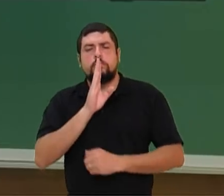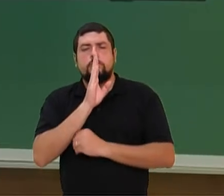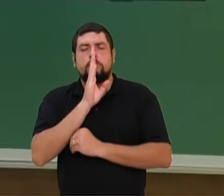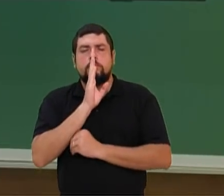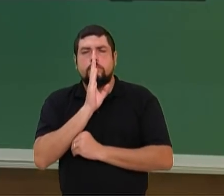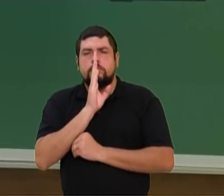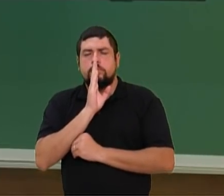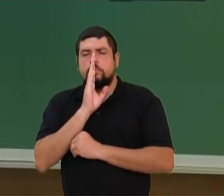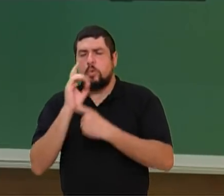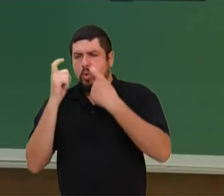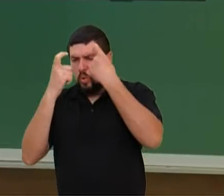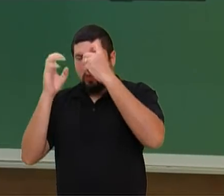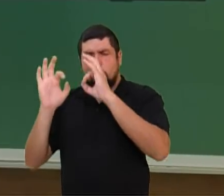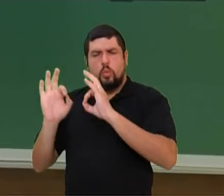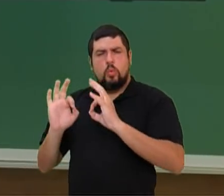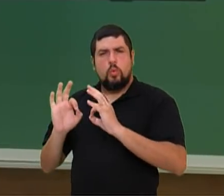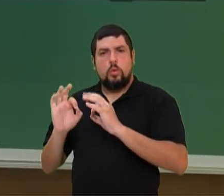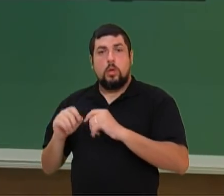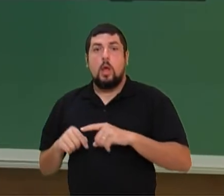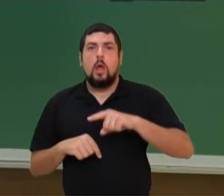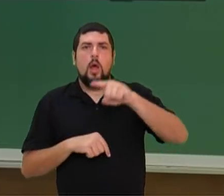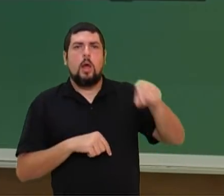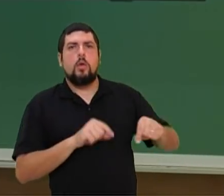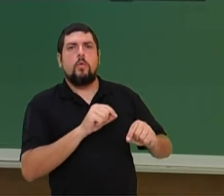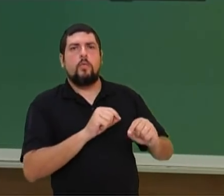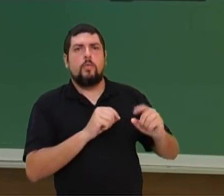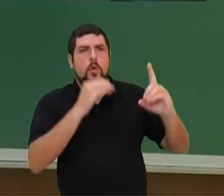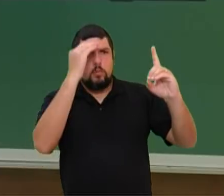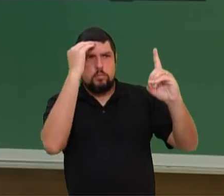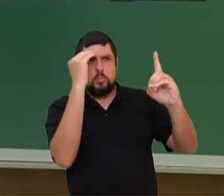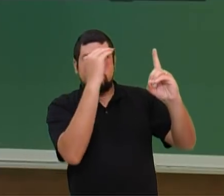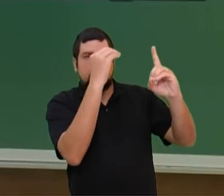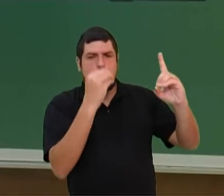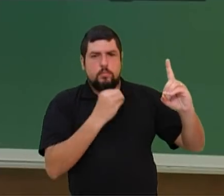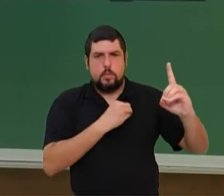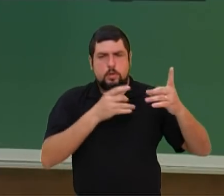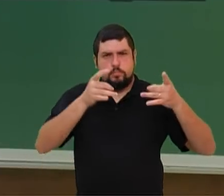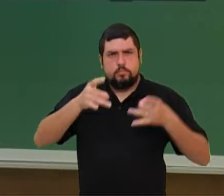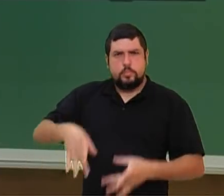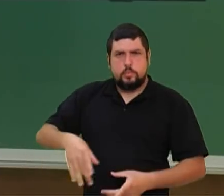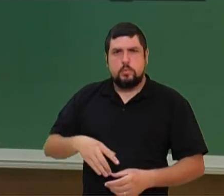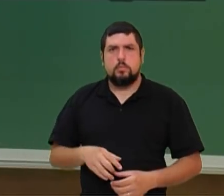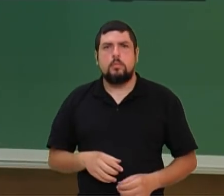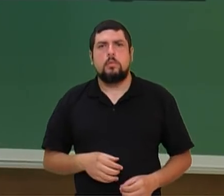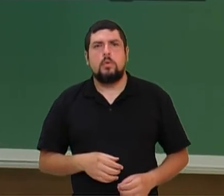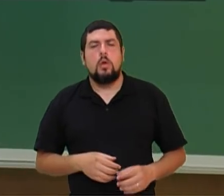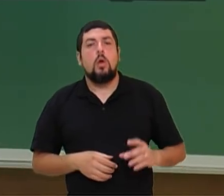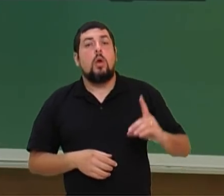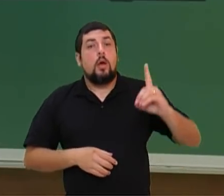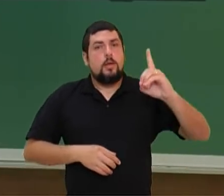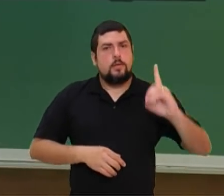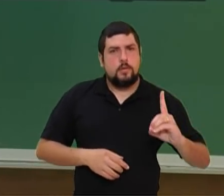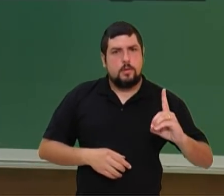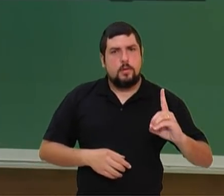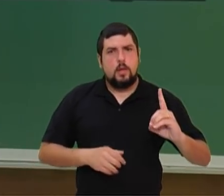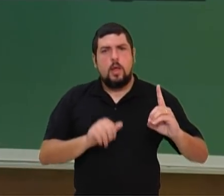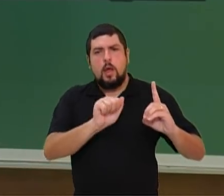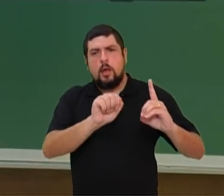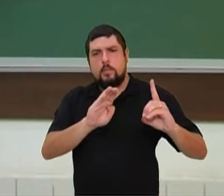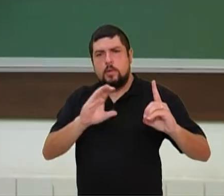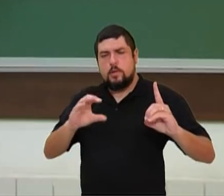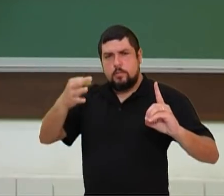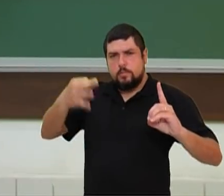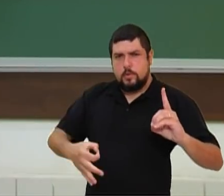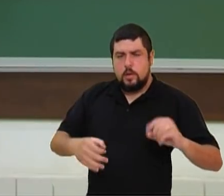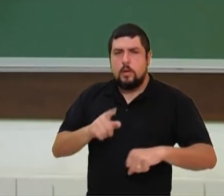no Ocidente é obedecer a Deus e abandonar o pecado? Ou letra D, todas as alternativas estão corretas? Vou deixar um tempo para